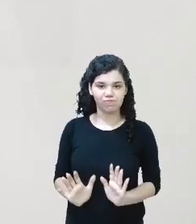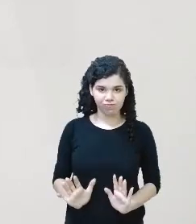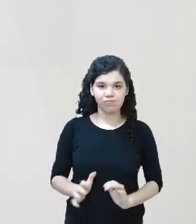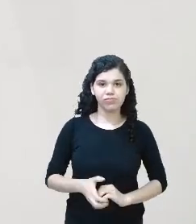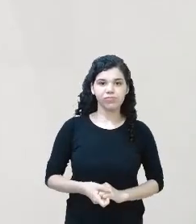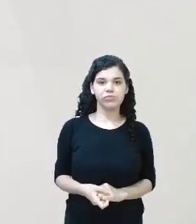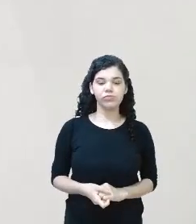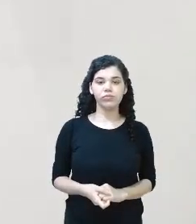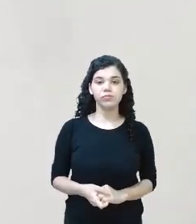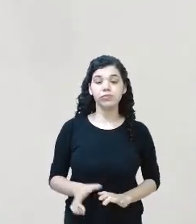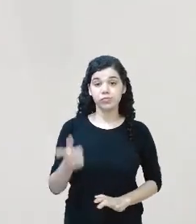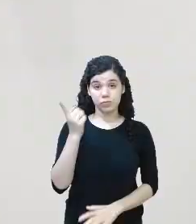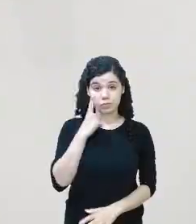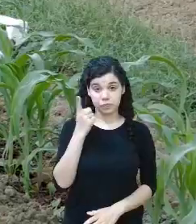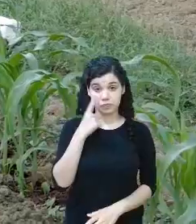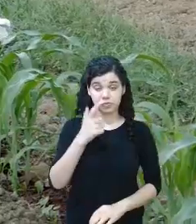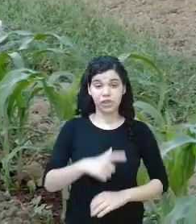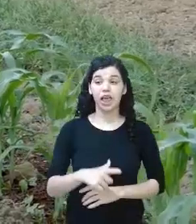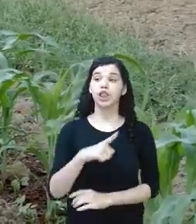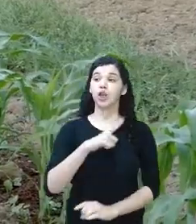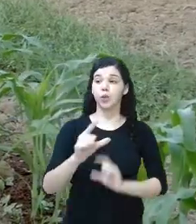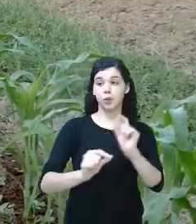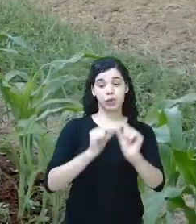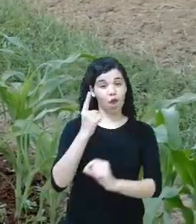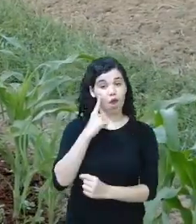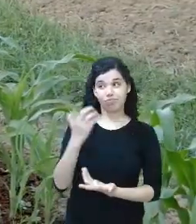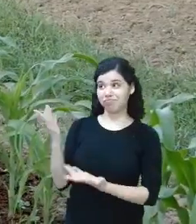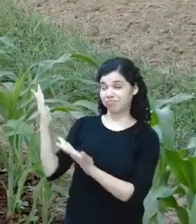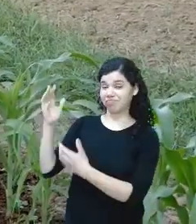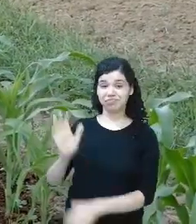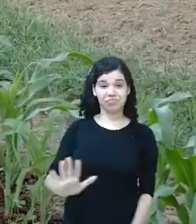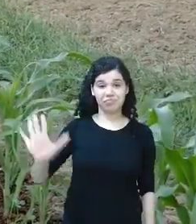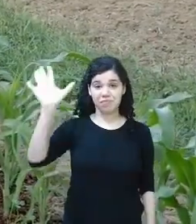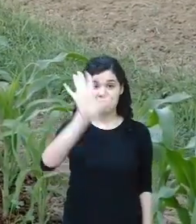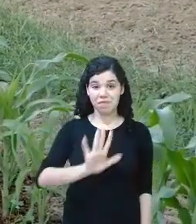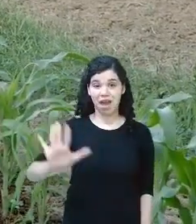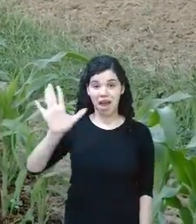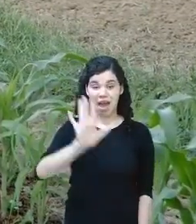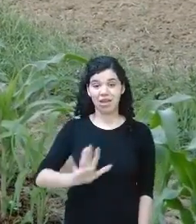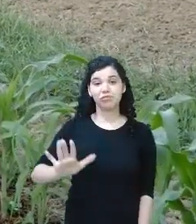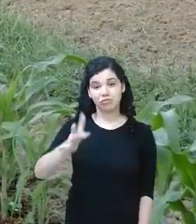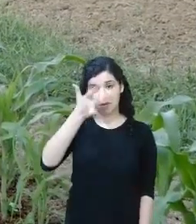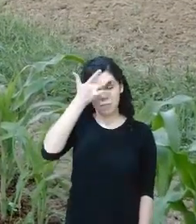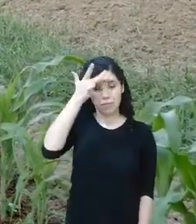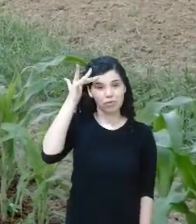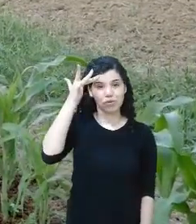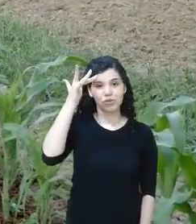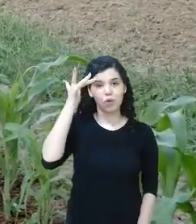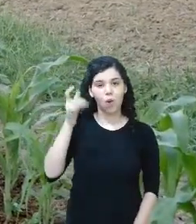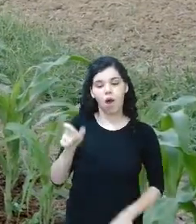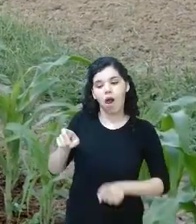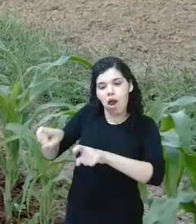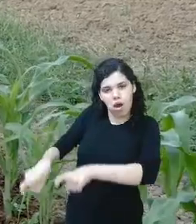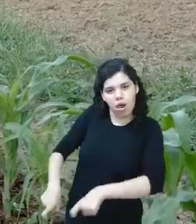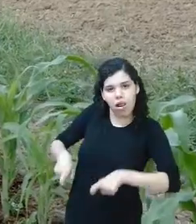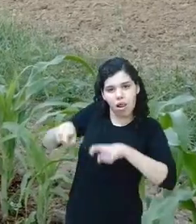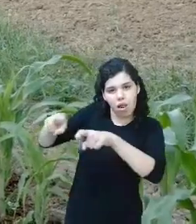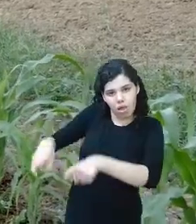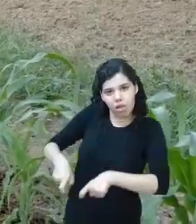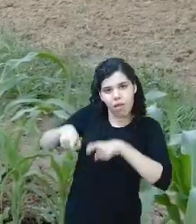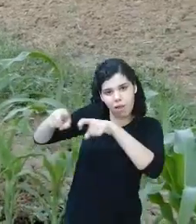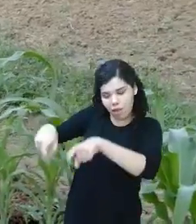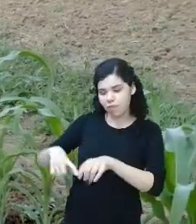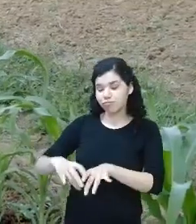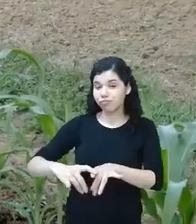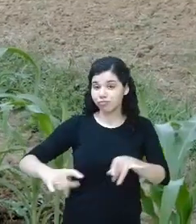beleza? Então, a gente tem aqui, ó, a imagem de uma pessoa cultivando a